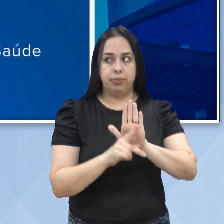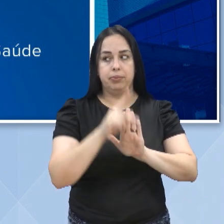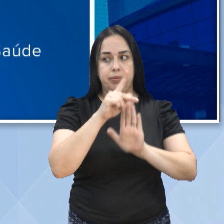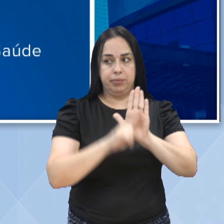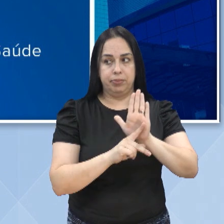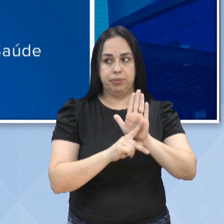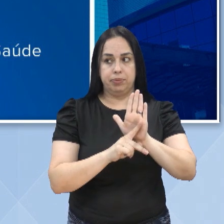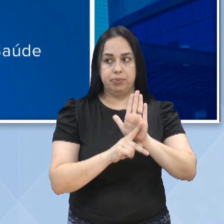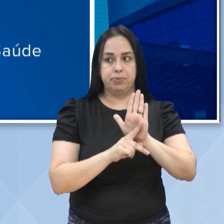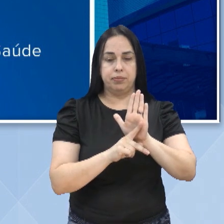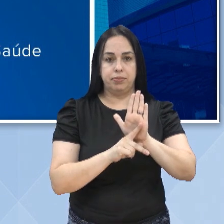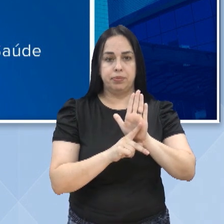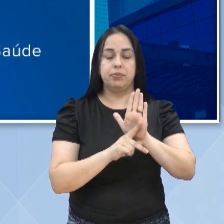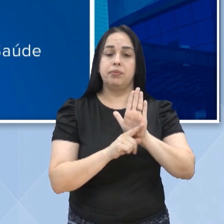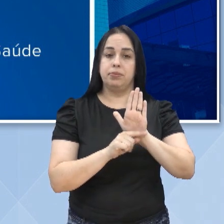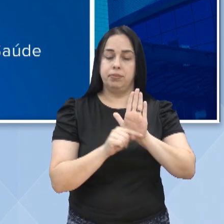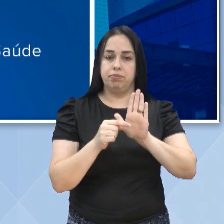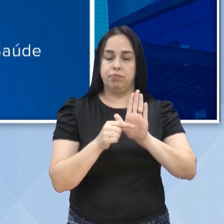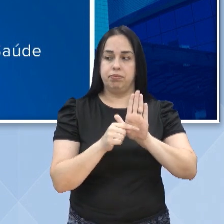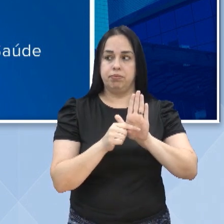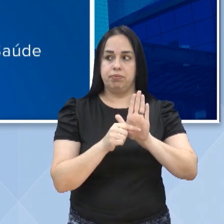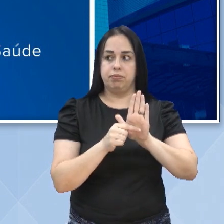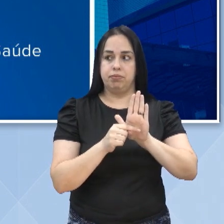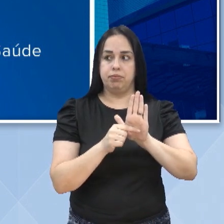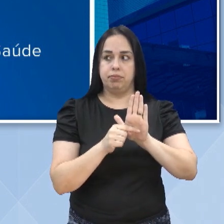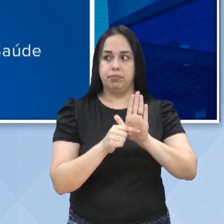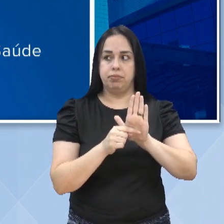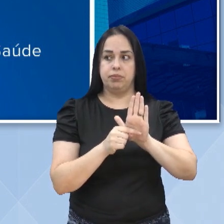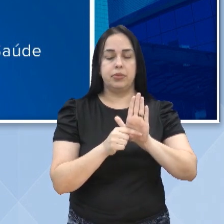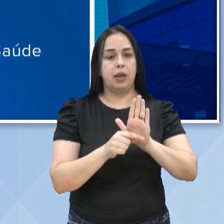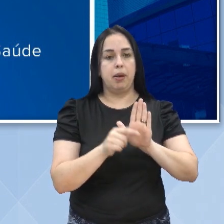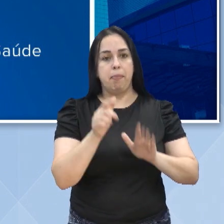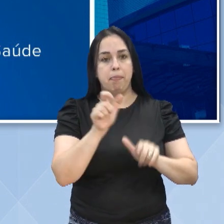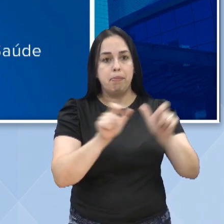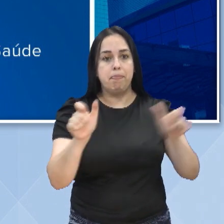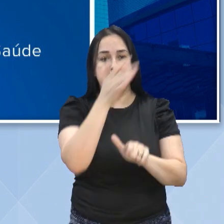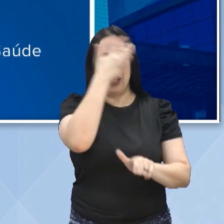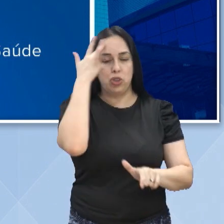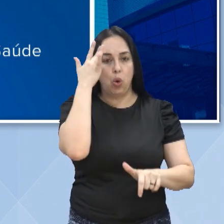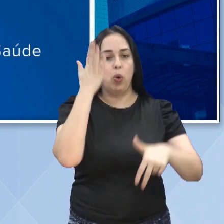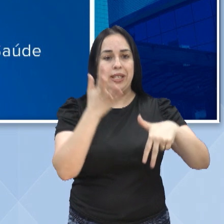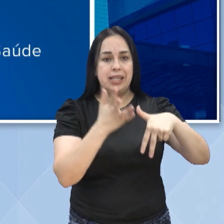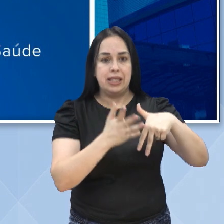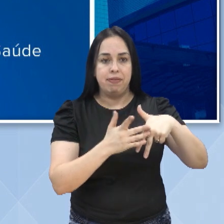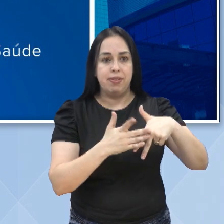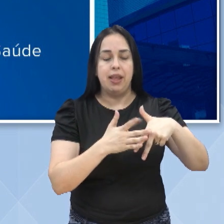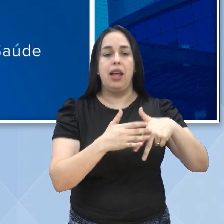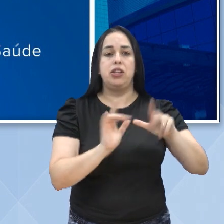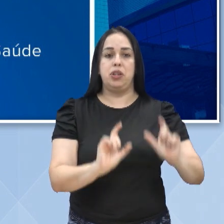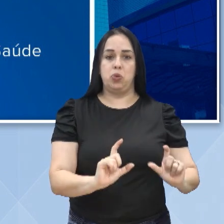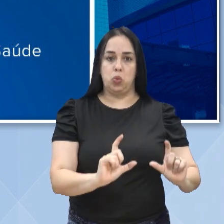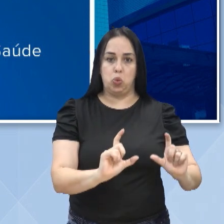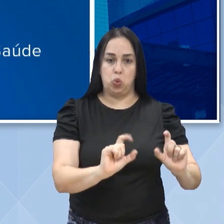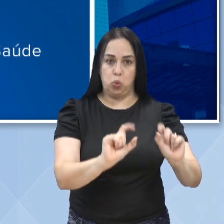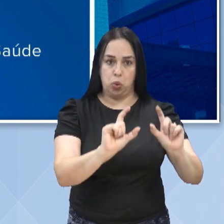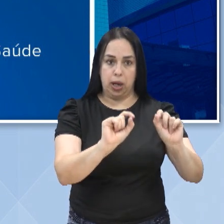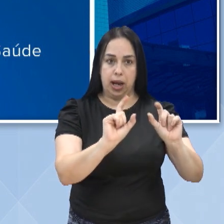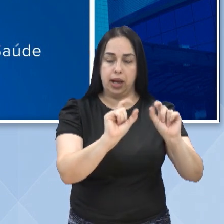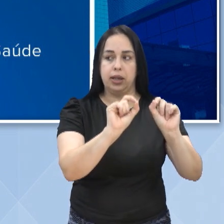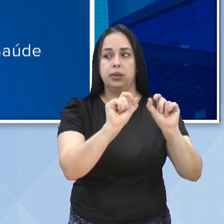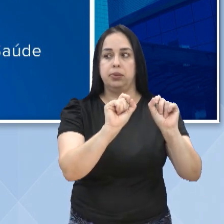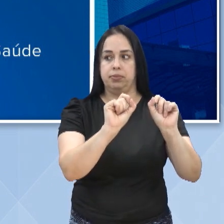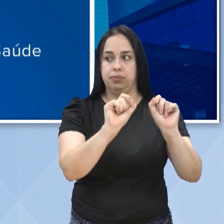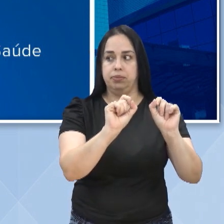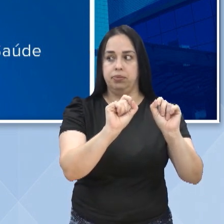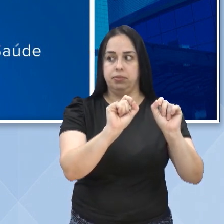municipal de navegação de paciente para pessoas portadoras de câncer no município de São José dos Campos e